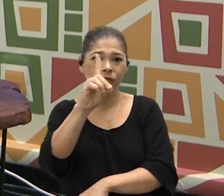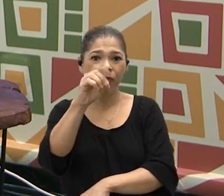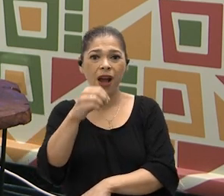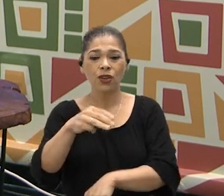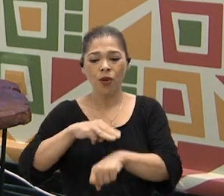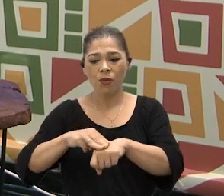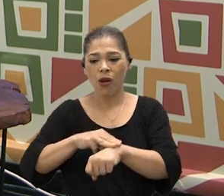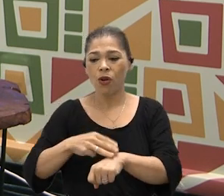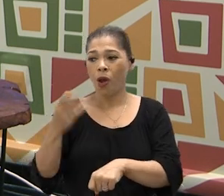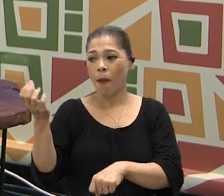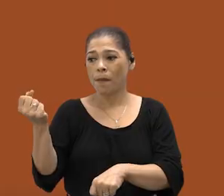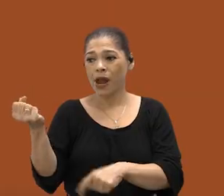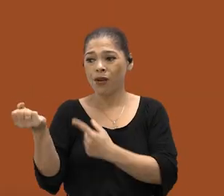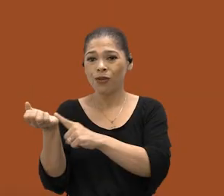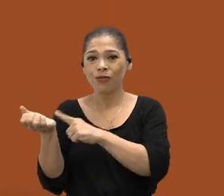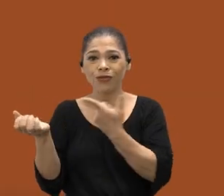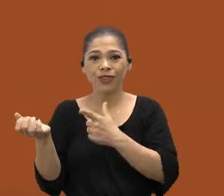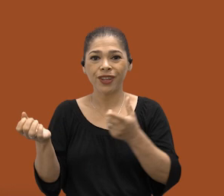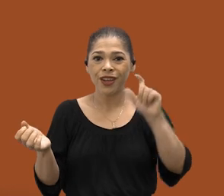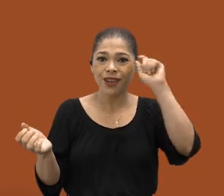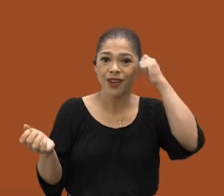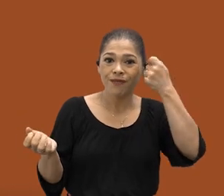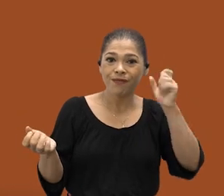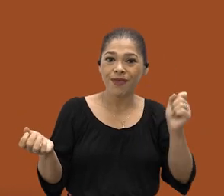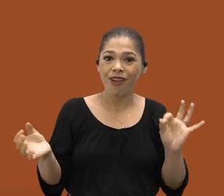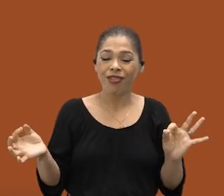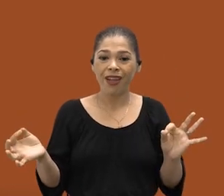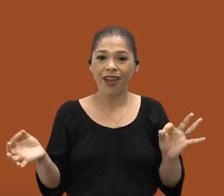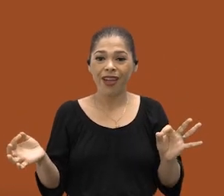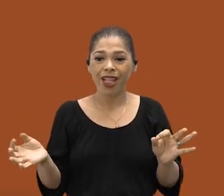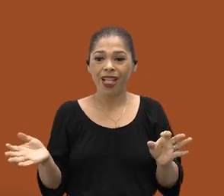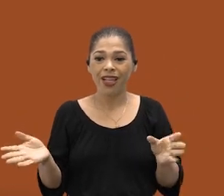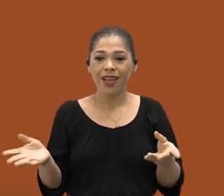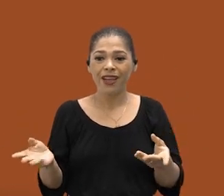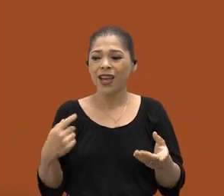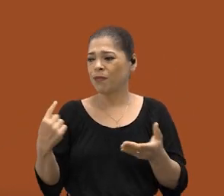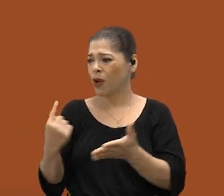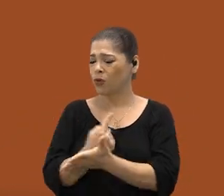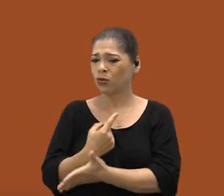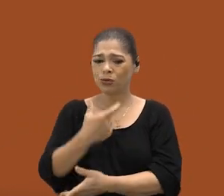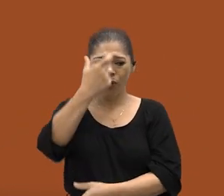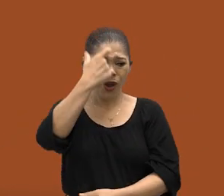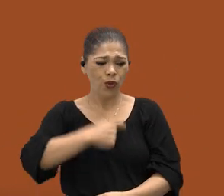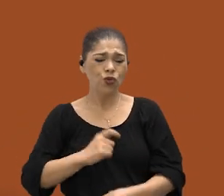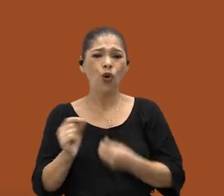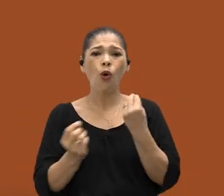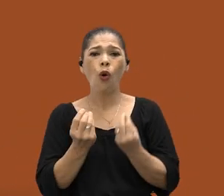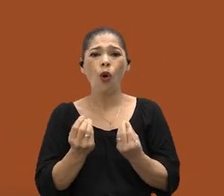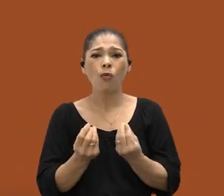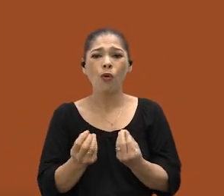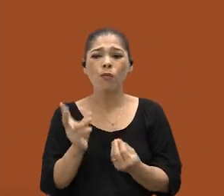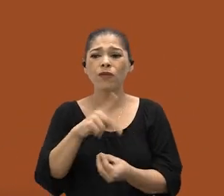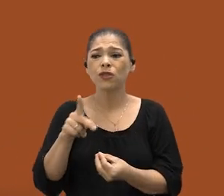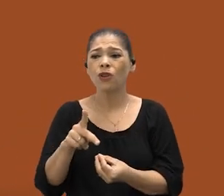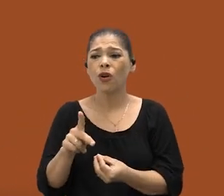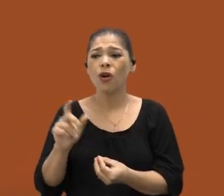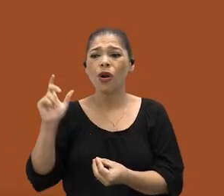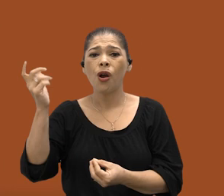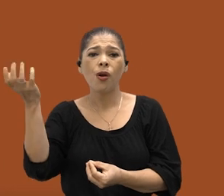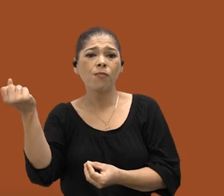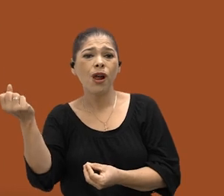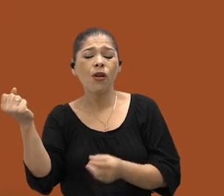ou seja eles não são brancos eles também não são retintos e muitos deles se perguntam bem o que que eu sou professor